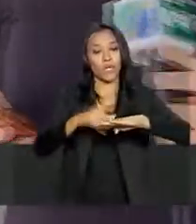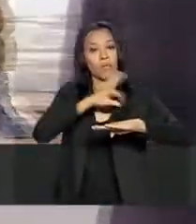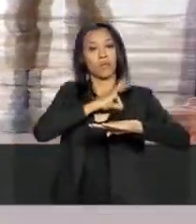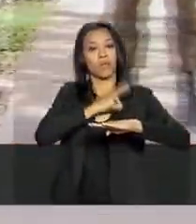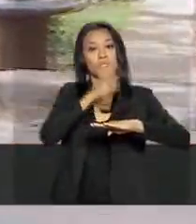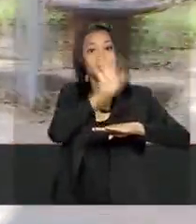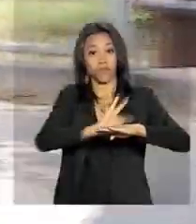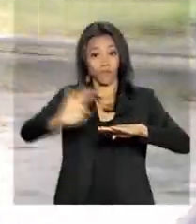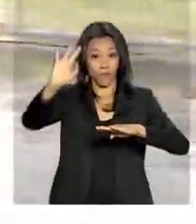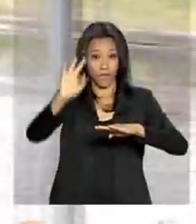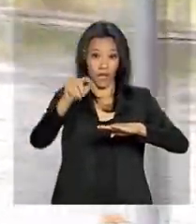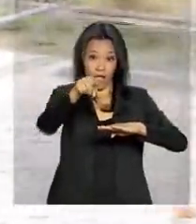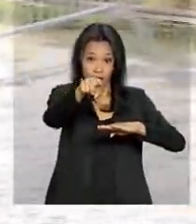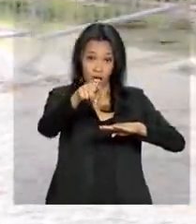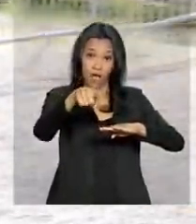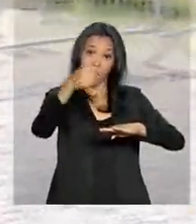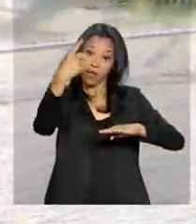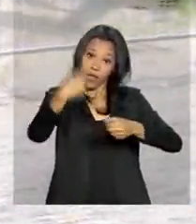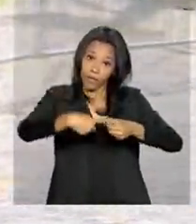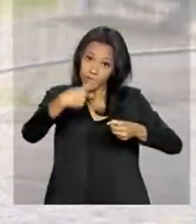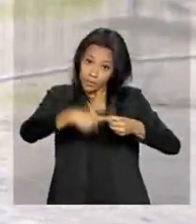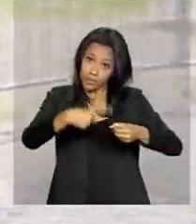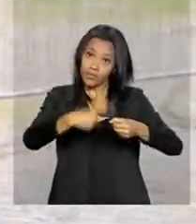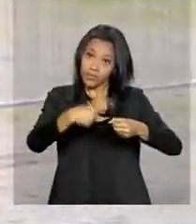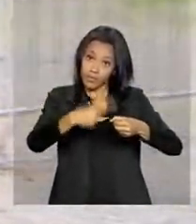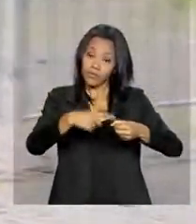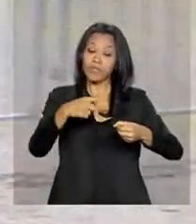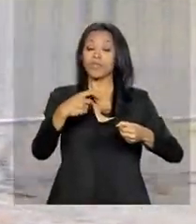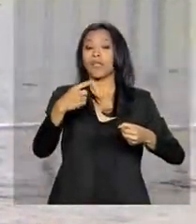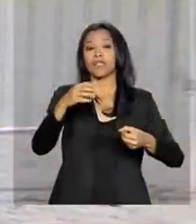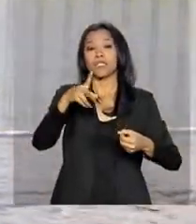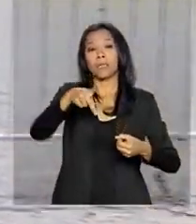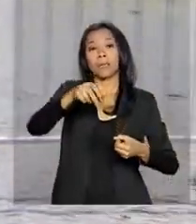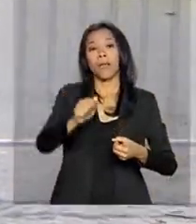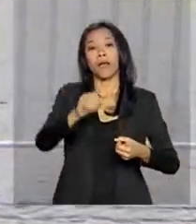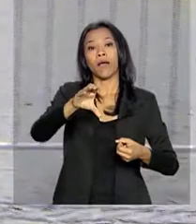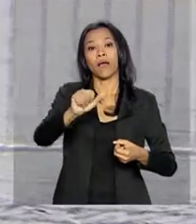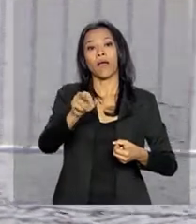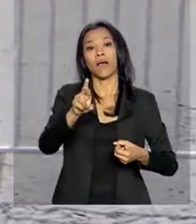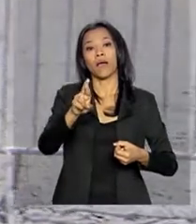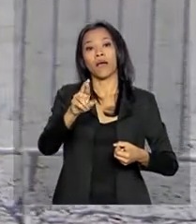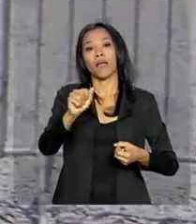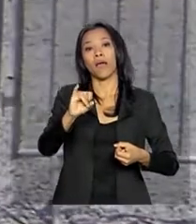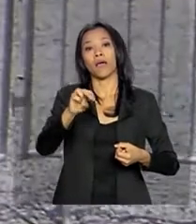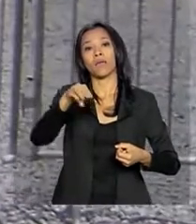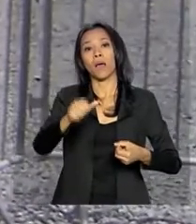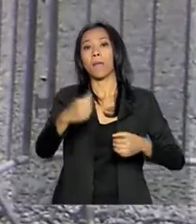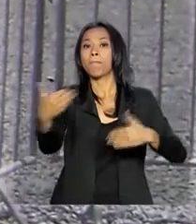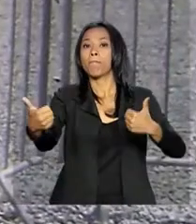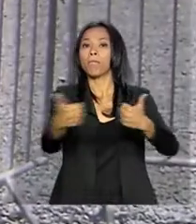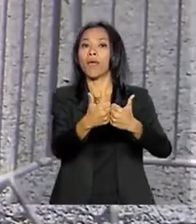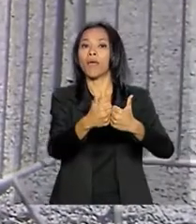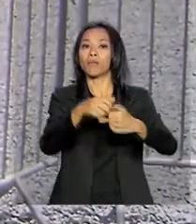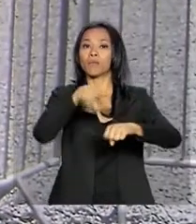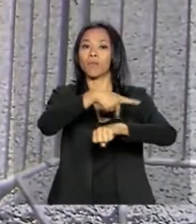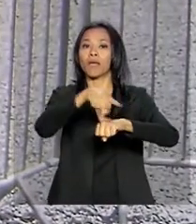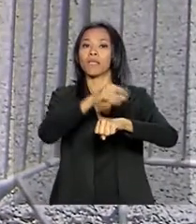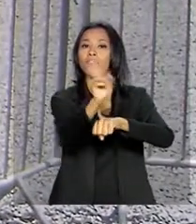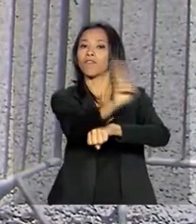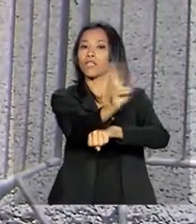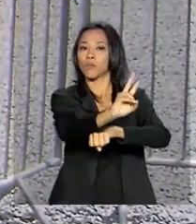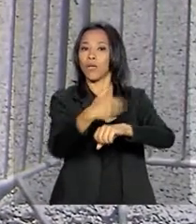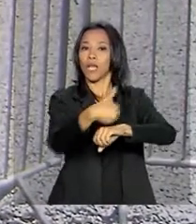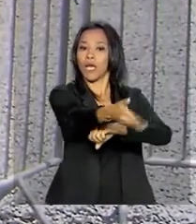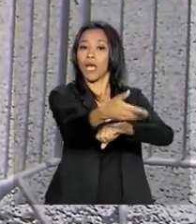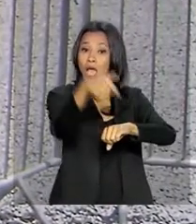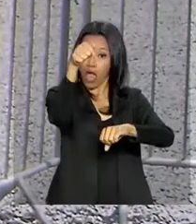em Pacaraima, município de Roraima, que faz divisa com a Venezuela. Do lado de lá, Santa Helena do Uairém. É por aqui